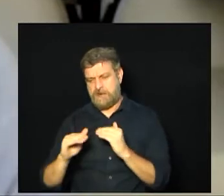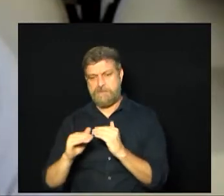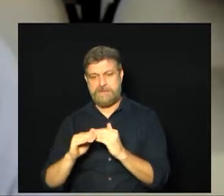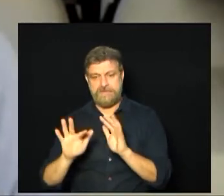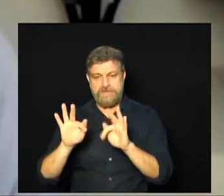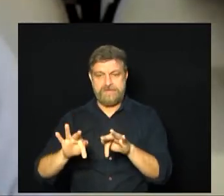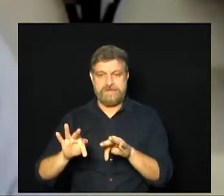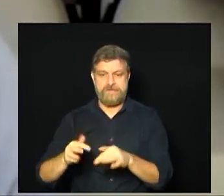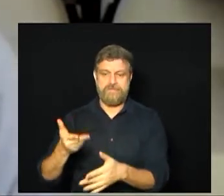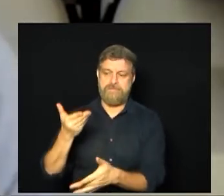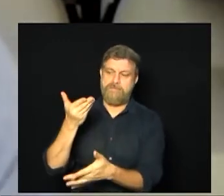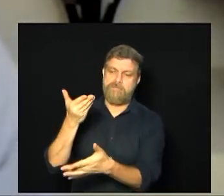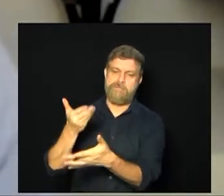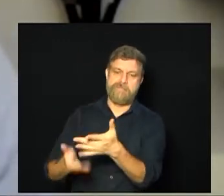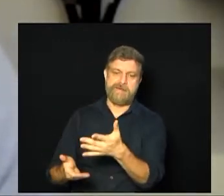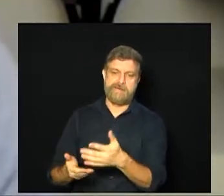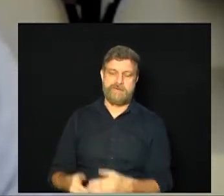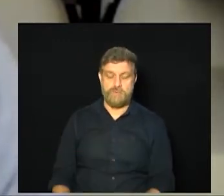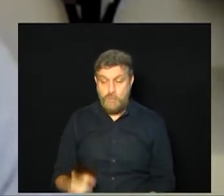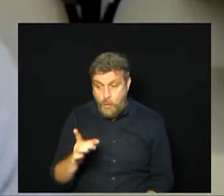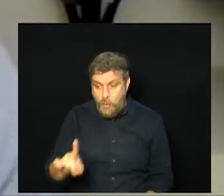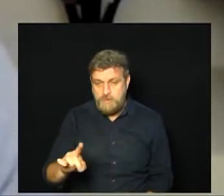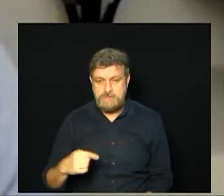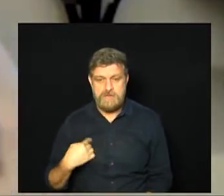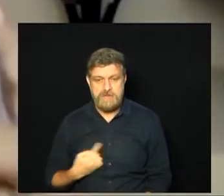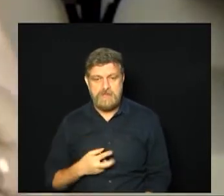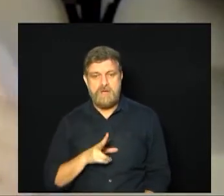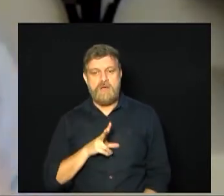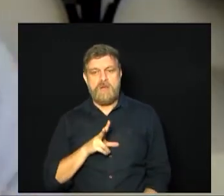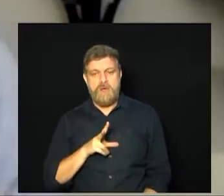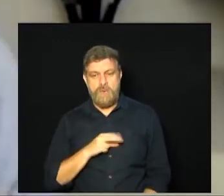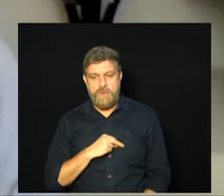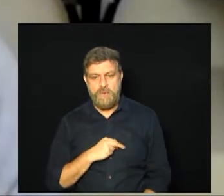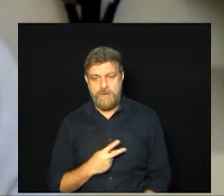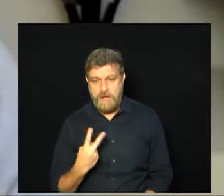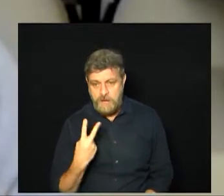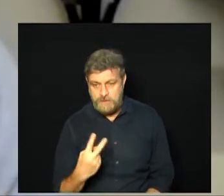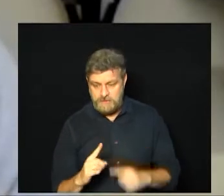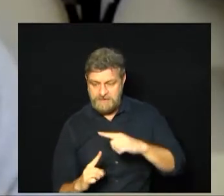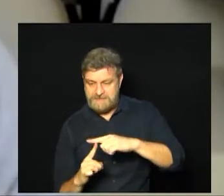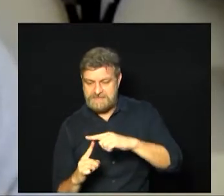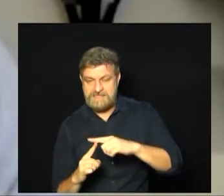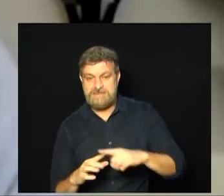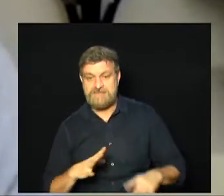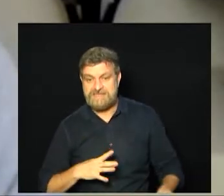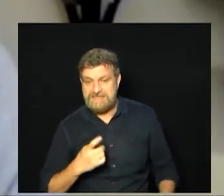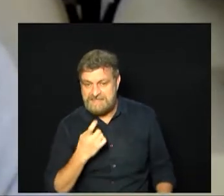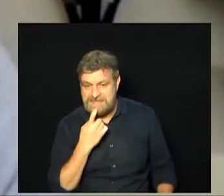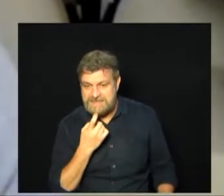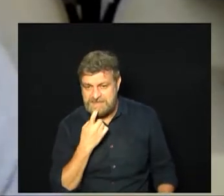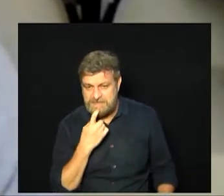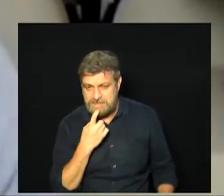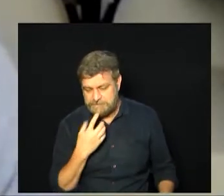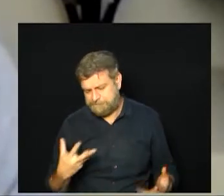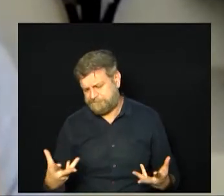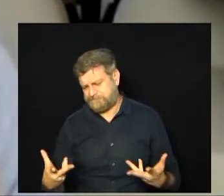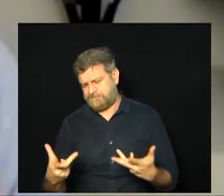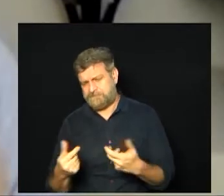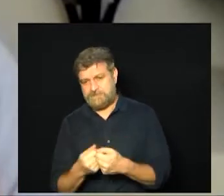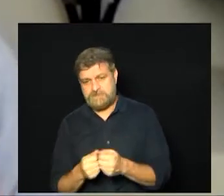nos pênaltis. Mas o que me deu um alento muito grande foram 2 times aí de Campinas. Olha 2 times